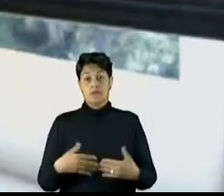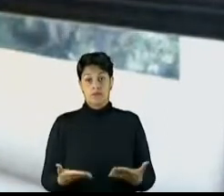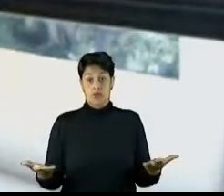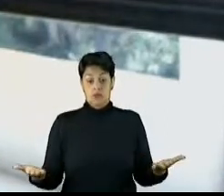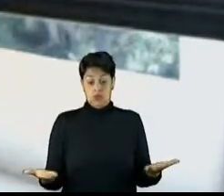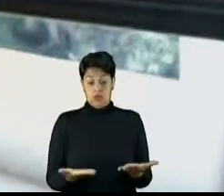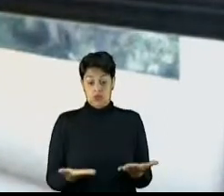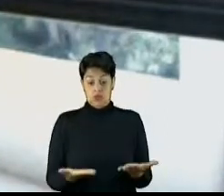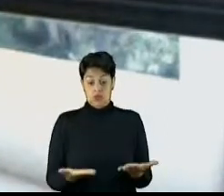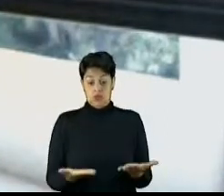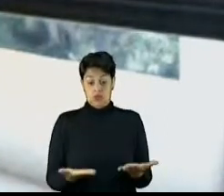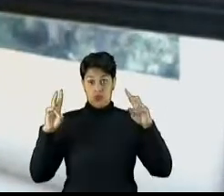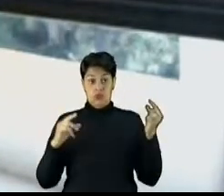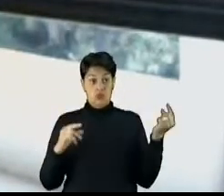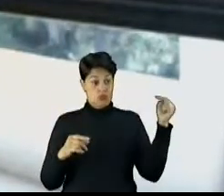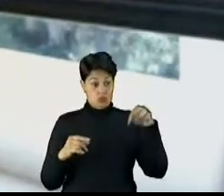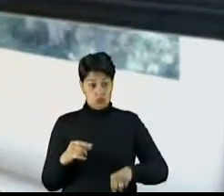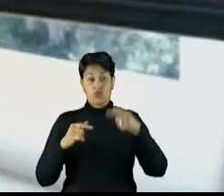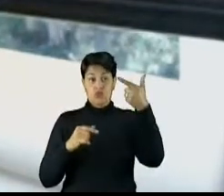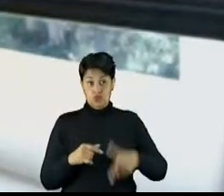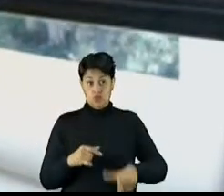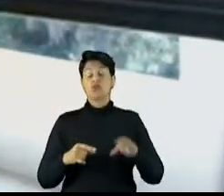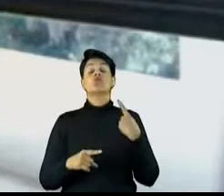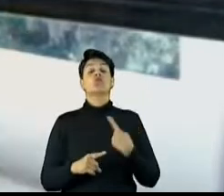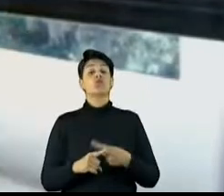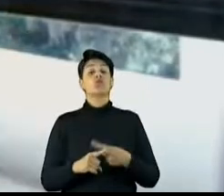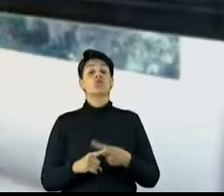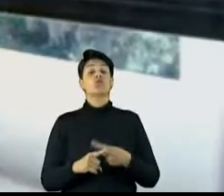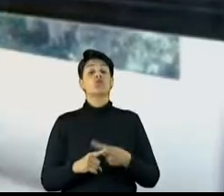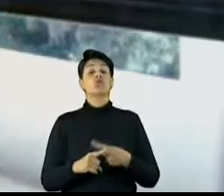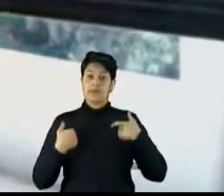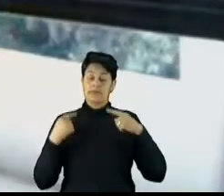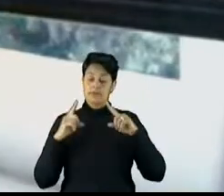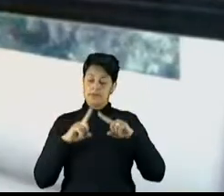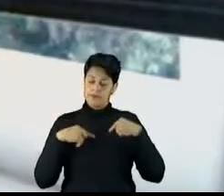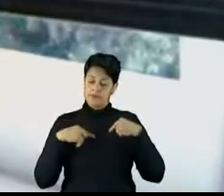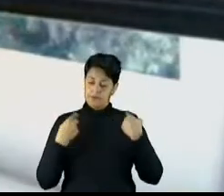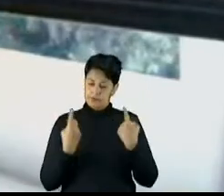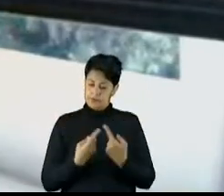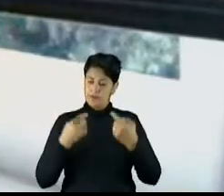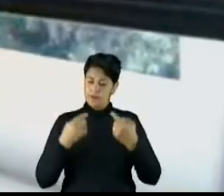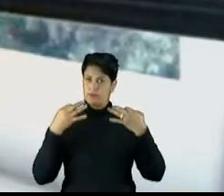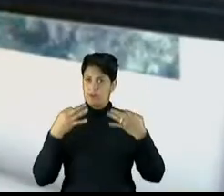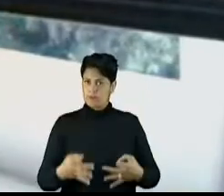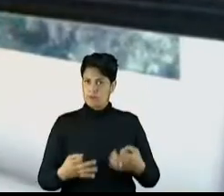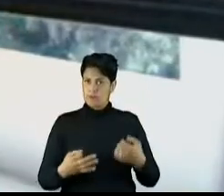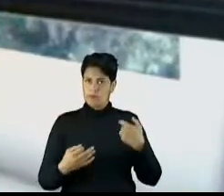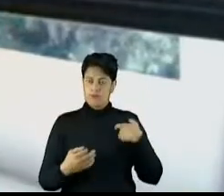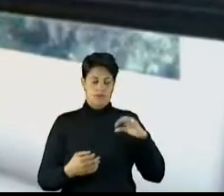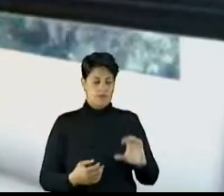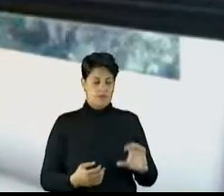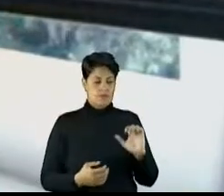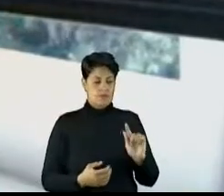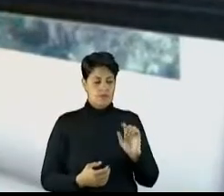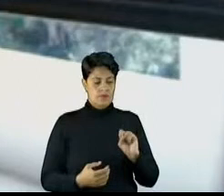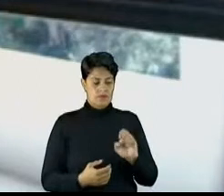com a solicitada urgência, tendo em vista que, apenas em 25 de junho, após diversas diligências e reuniões, a Anatel concluiu a remessa